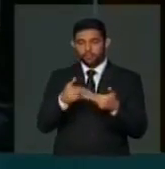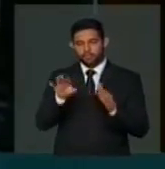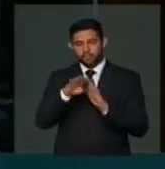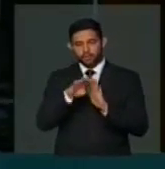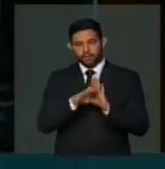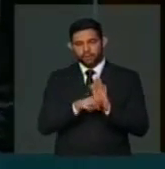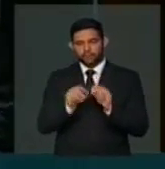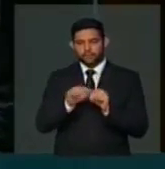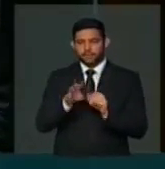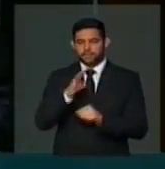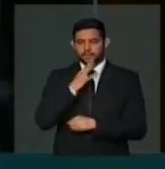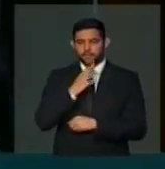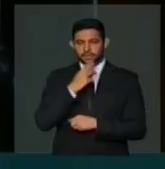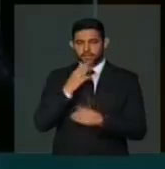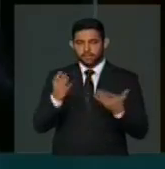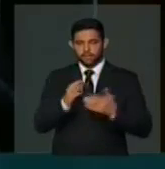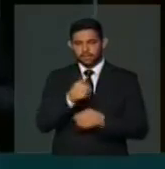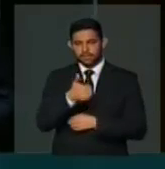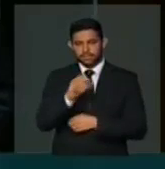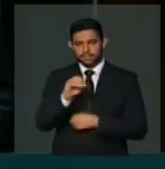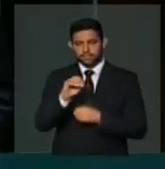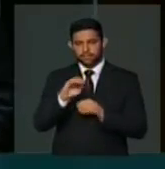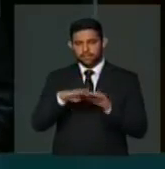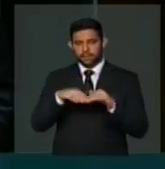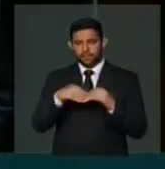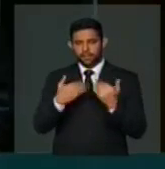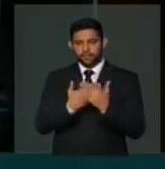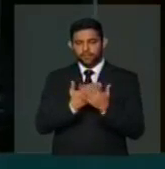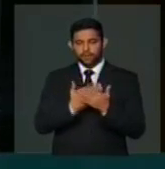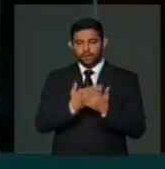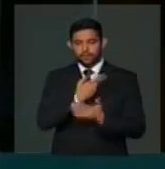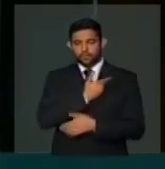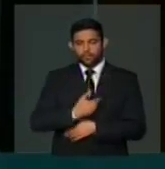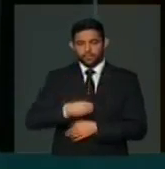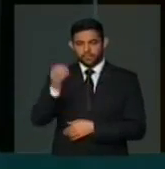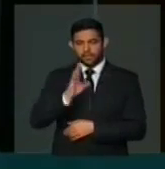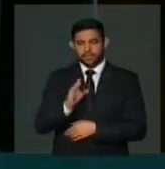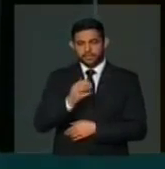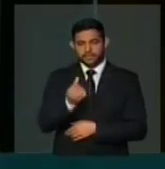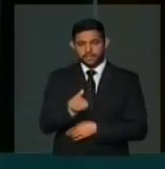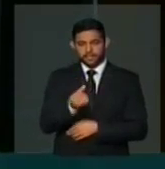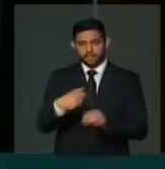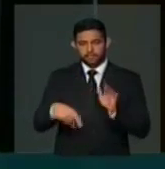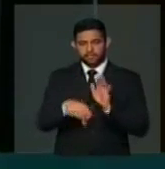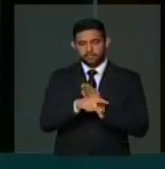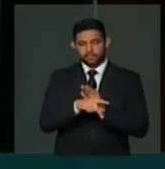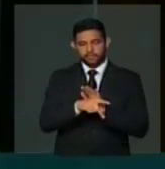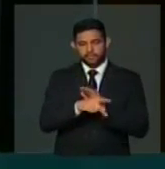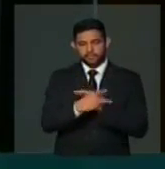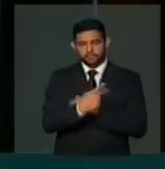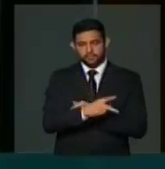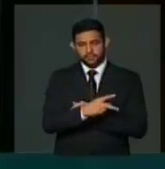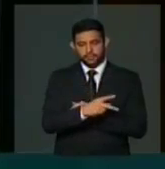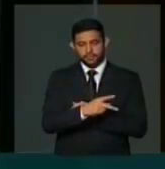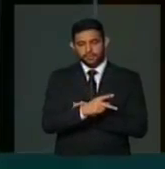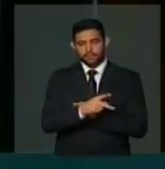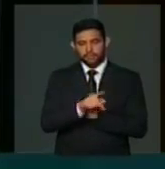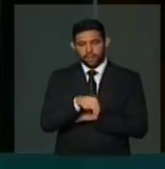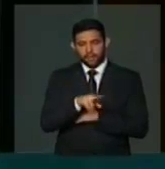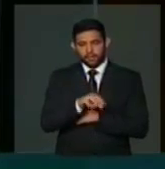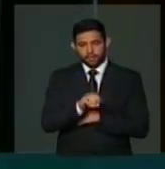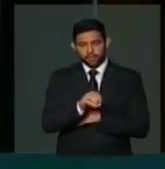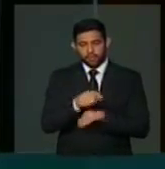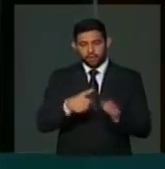esse que foi reconhecido agora das 10 melhores escolas públicas brasileiras, 6 são de Pernambuco. Mas antes